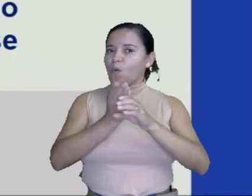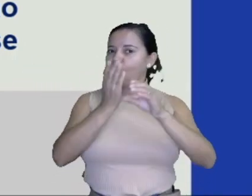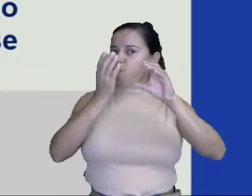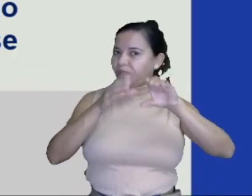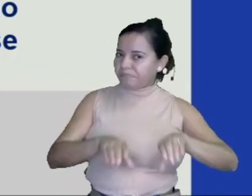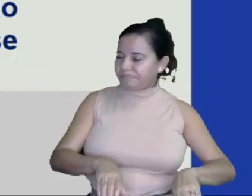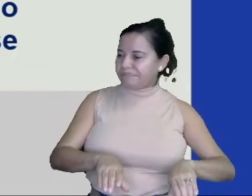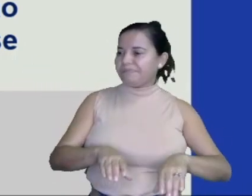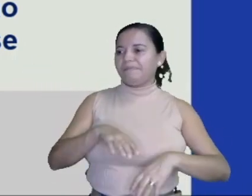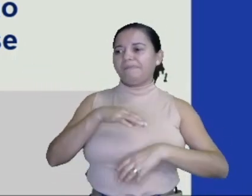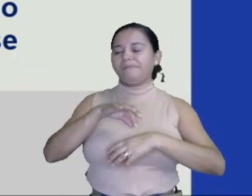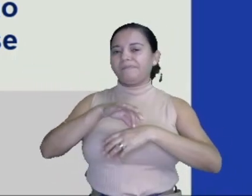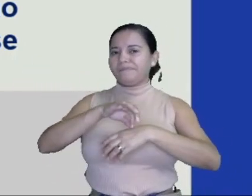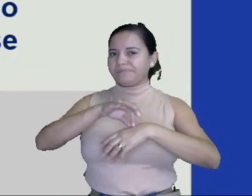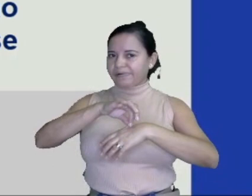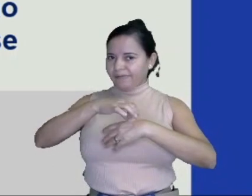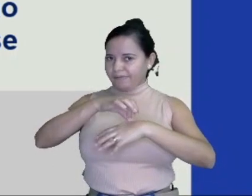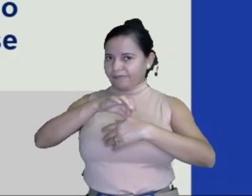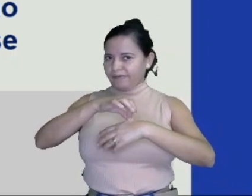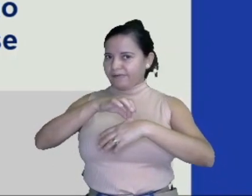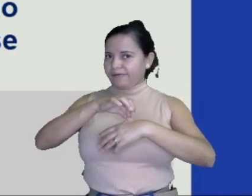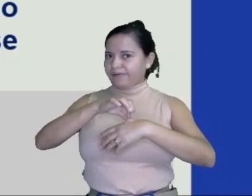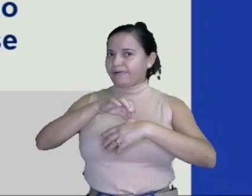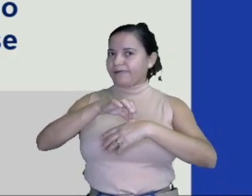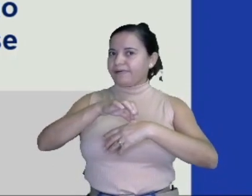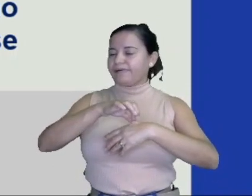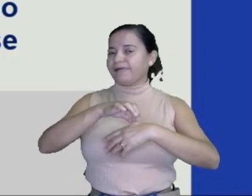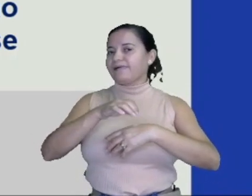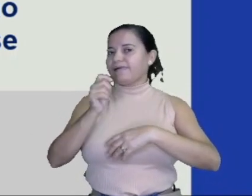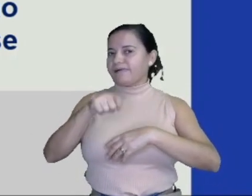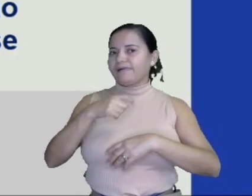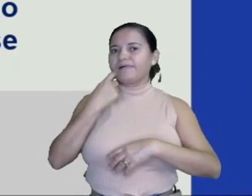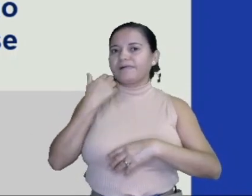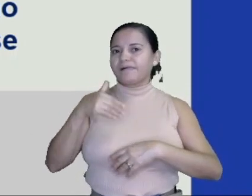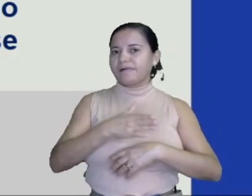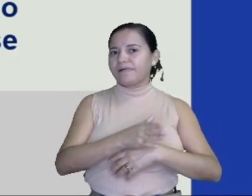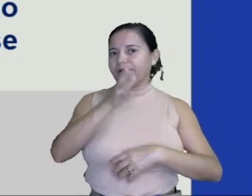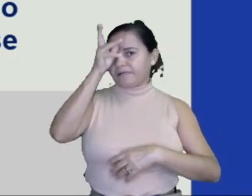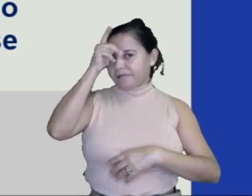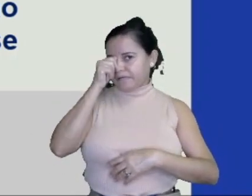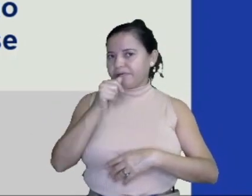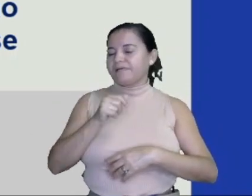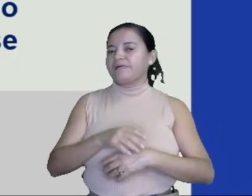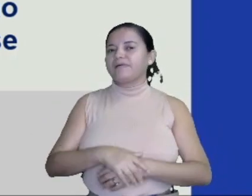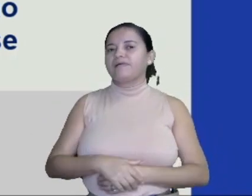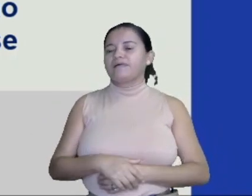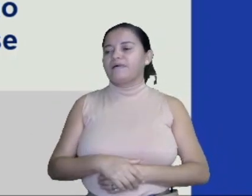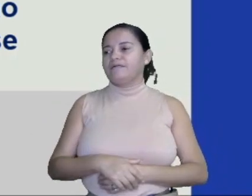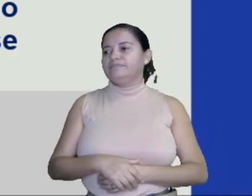ovo, a carne em geral, né, que pode ser carne branca, de peixe, de frango,